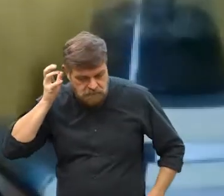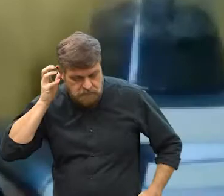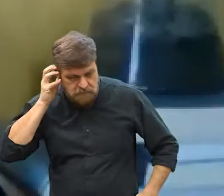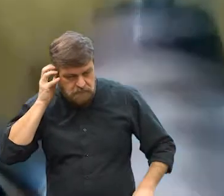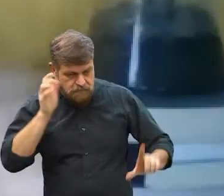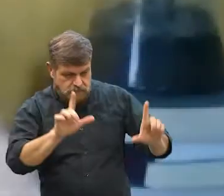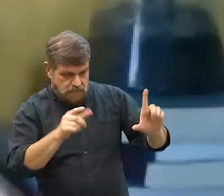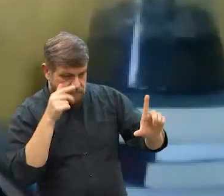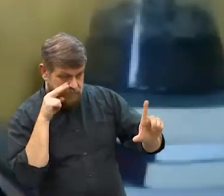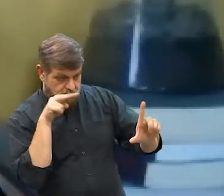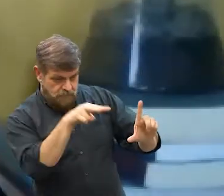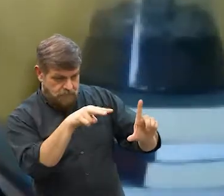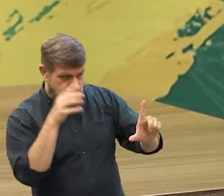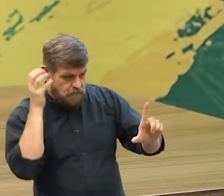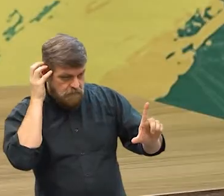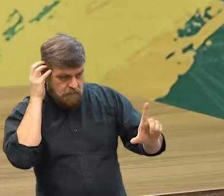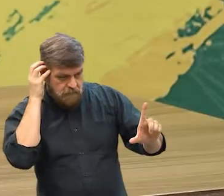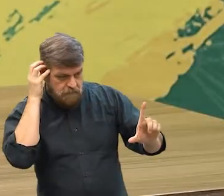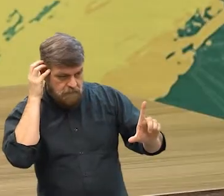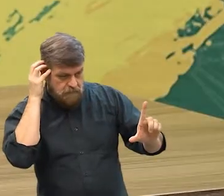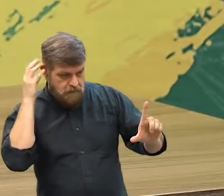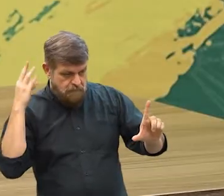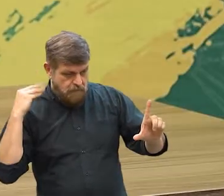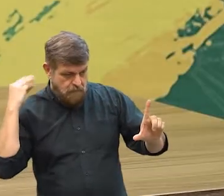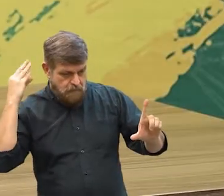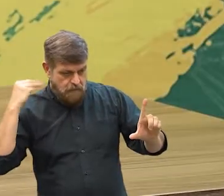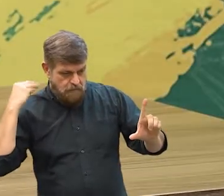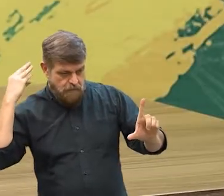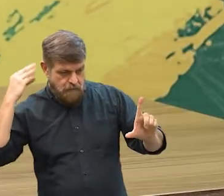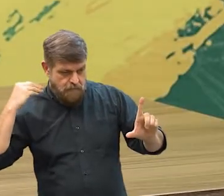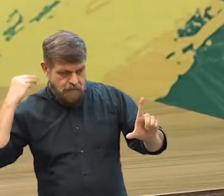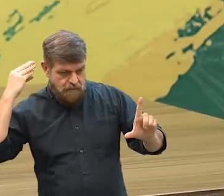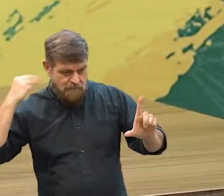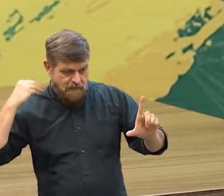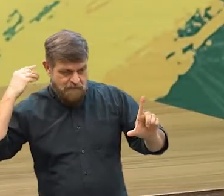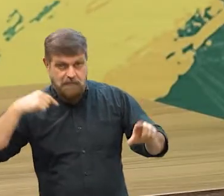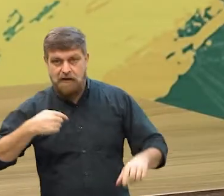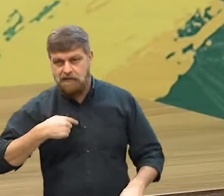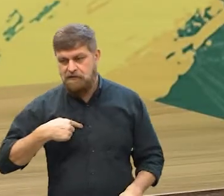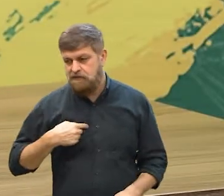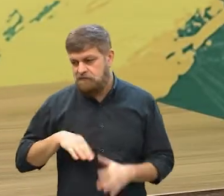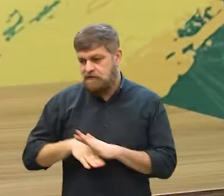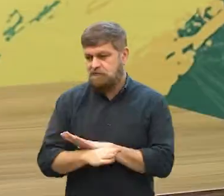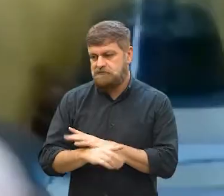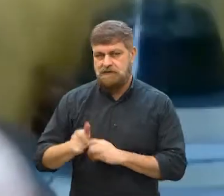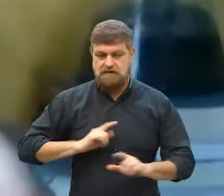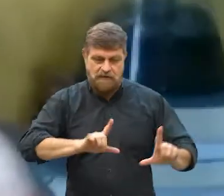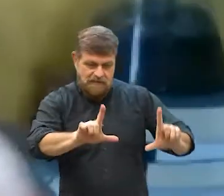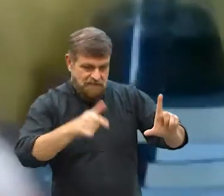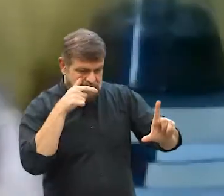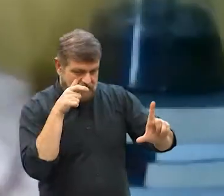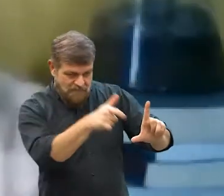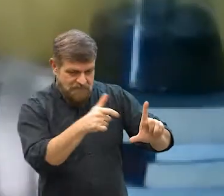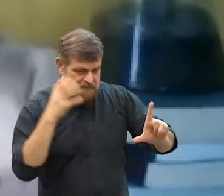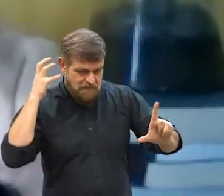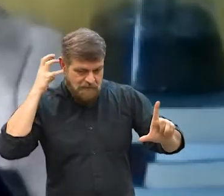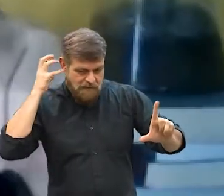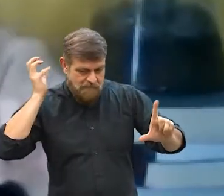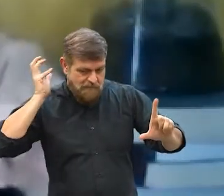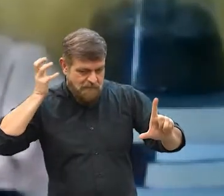vídeo da TV e com alto valor do do rádio e o volume daí eu faço isso eu faço Eu também faço como